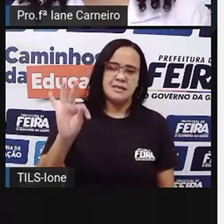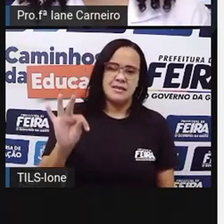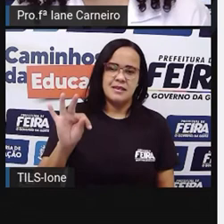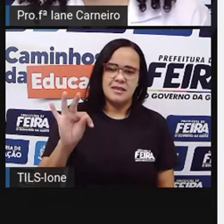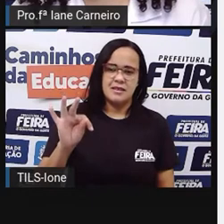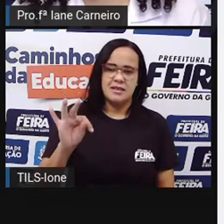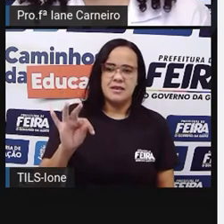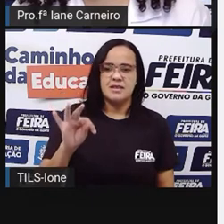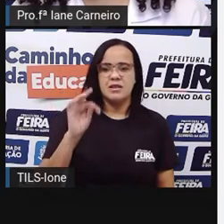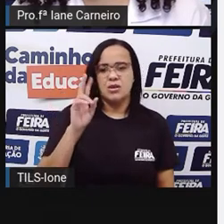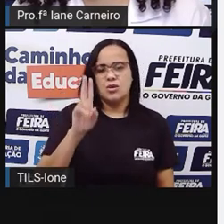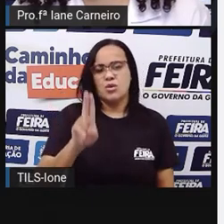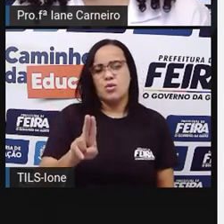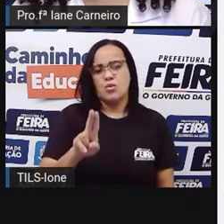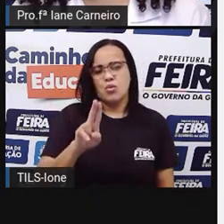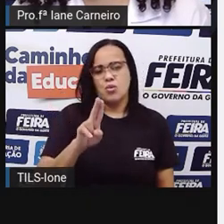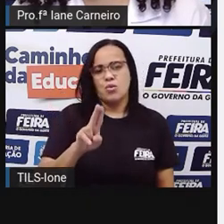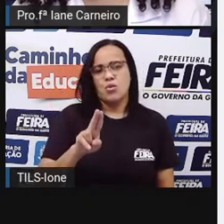U.